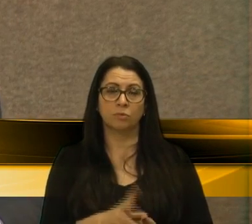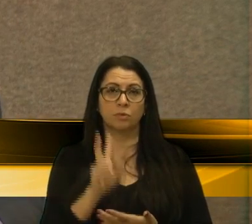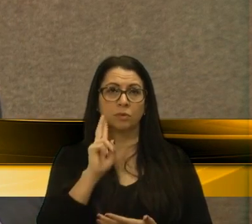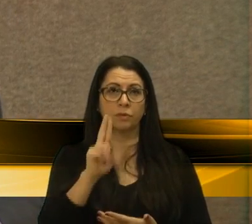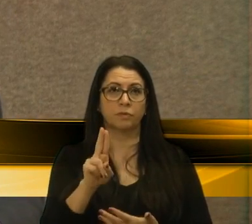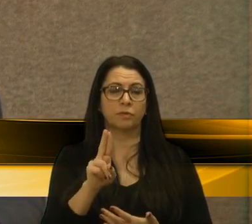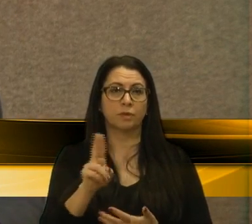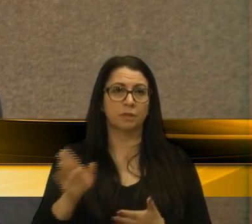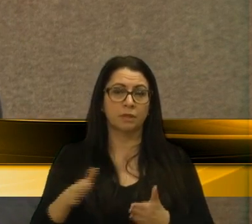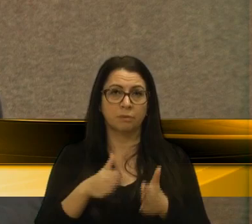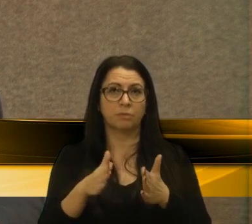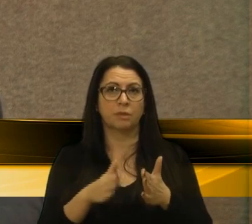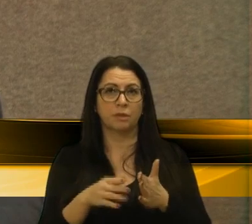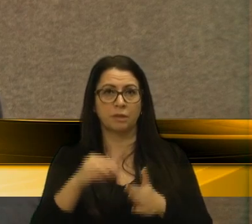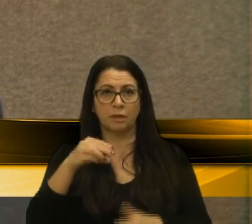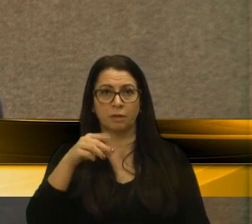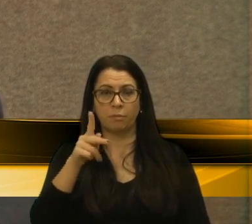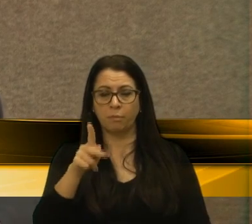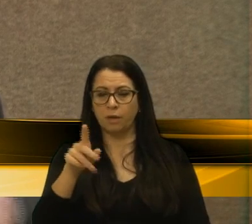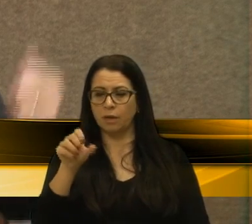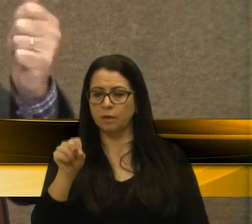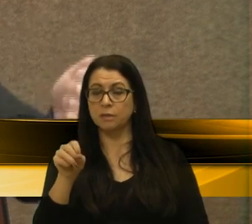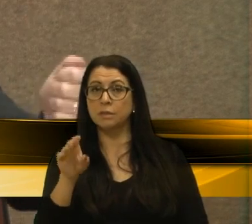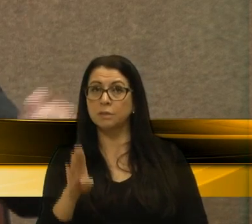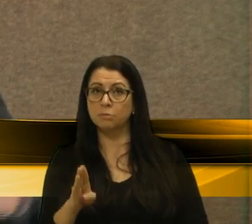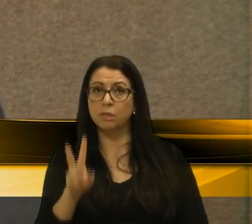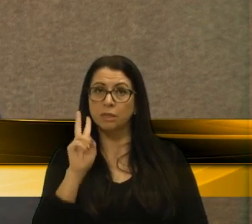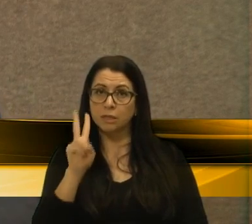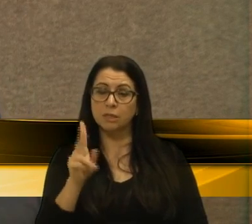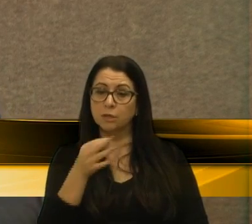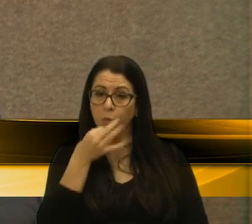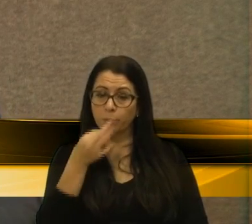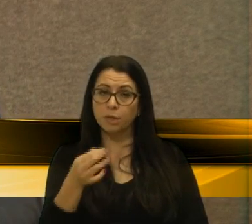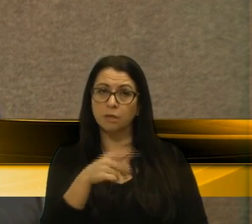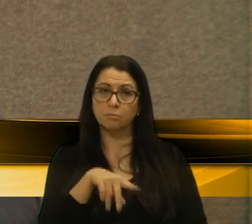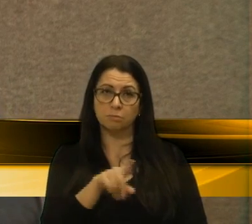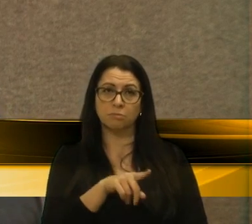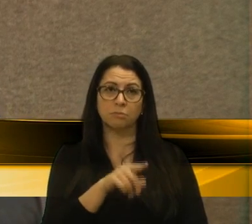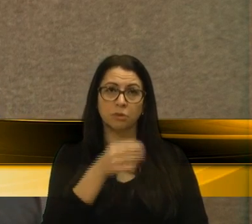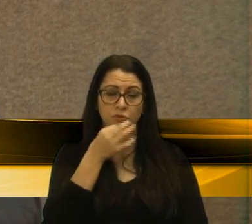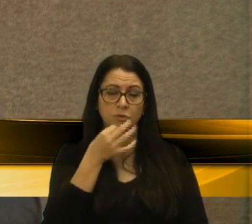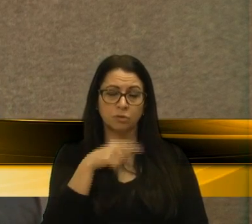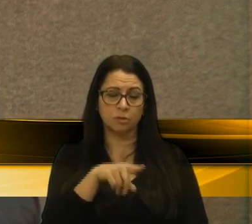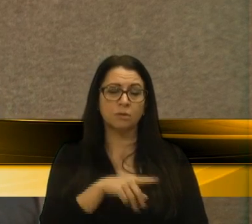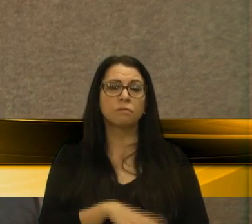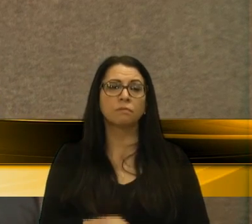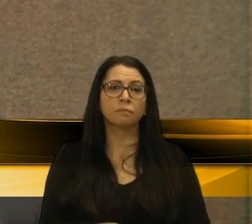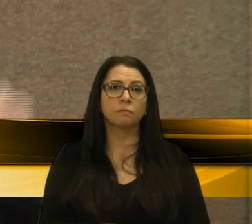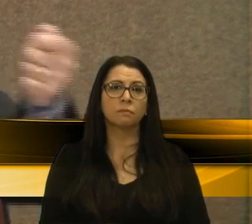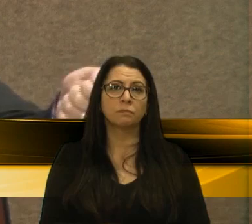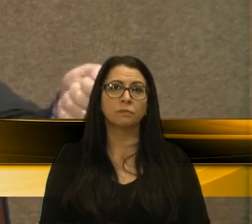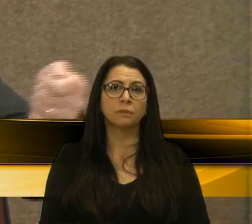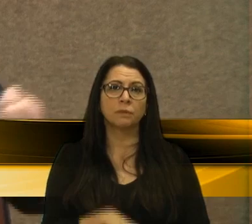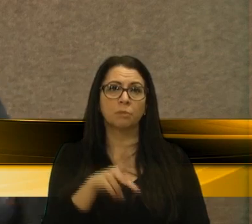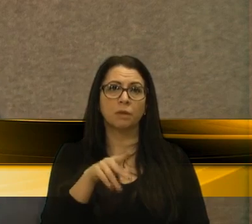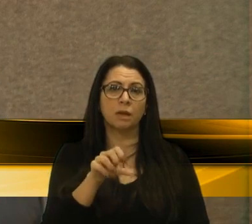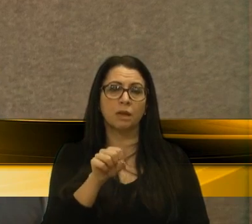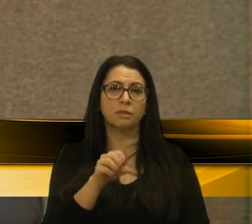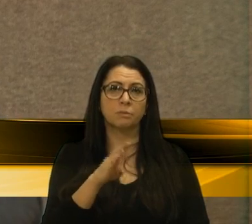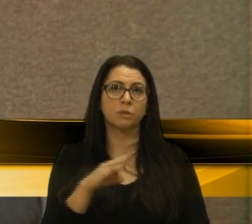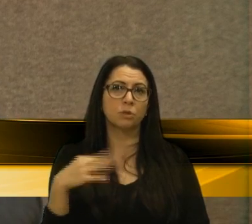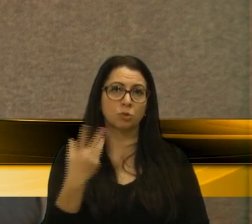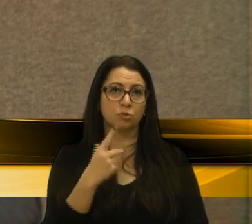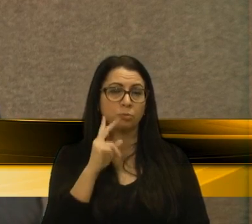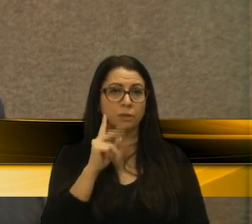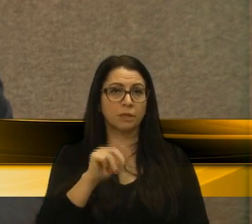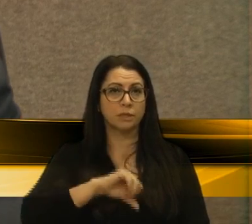vai encaminhar para a bancada do PSB esse posicionamento da bancada aqui de Caxias do Sul para que também o PSB tome essa atitude